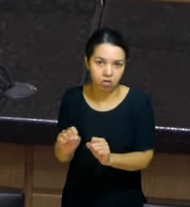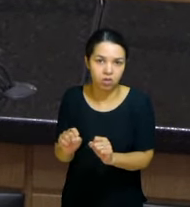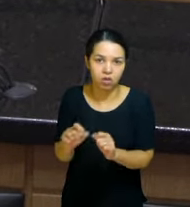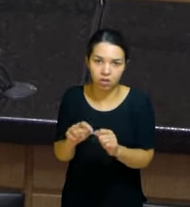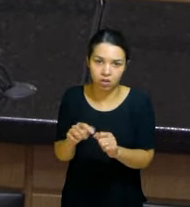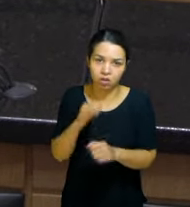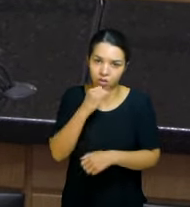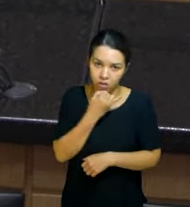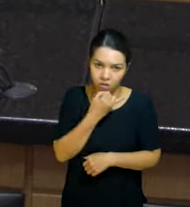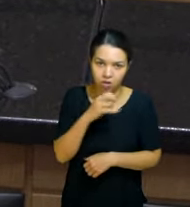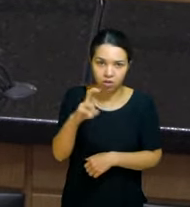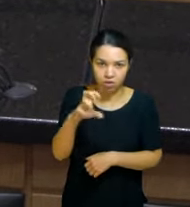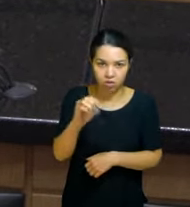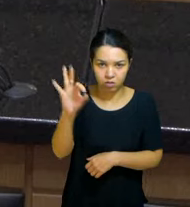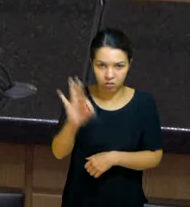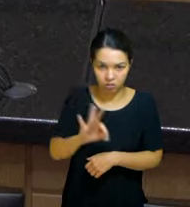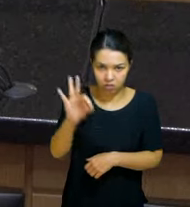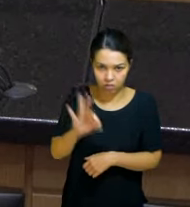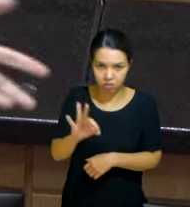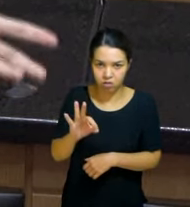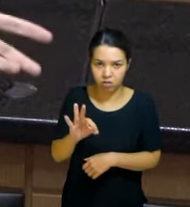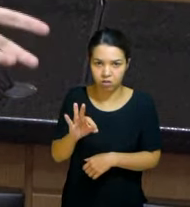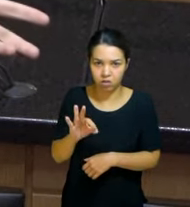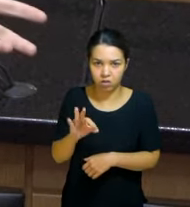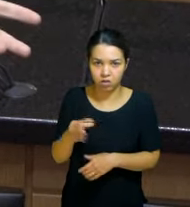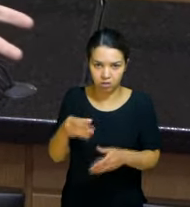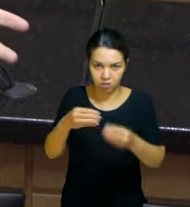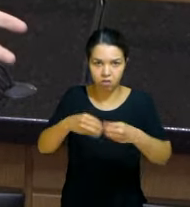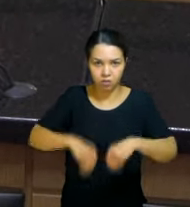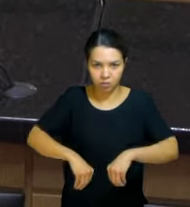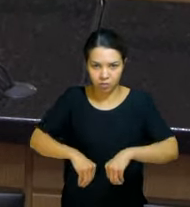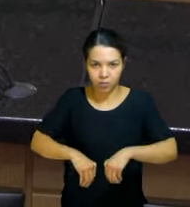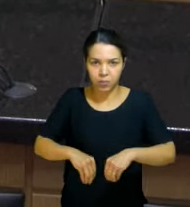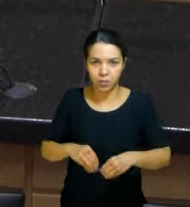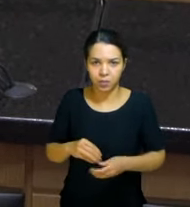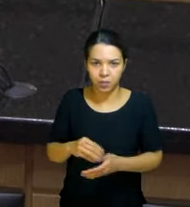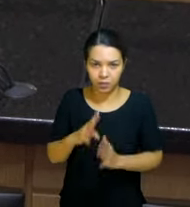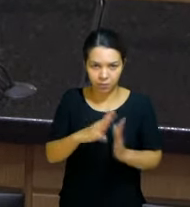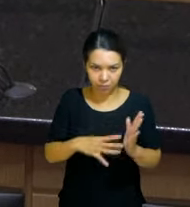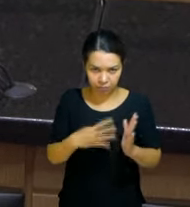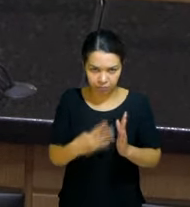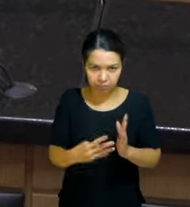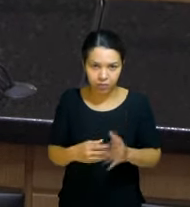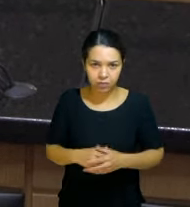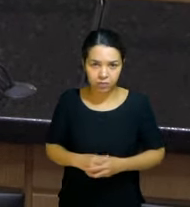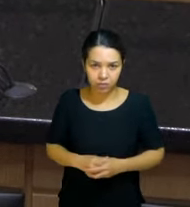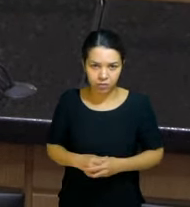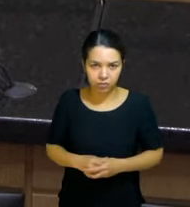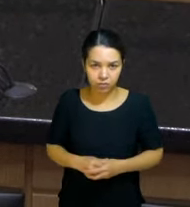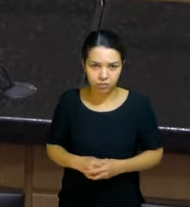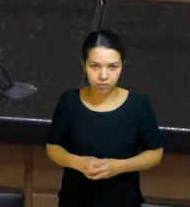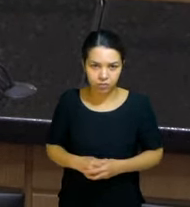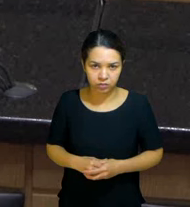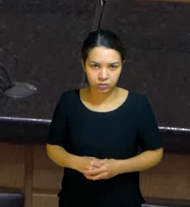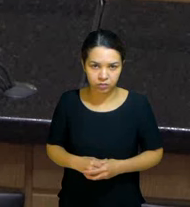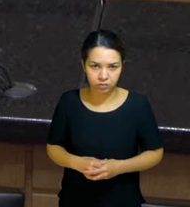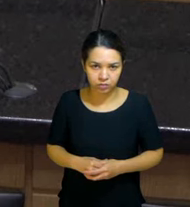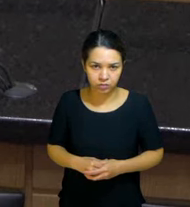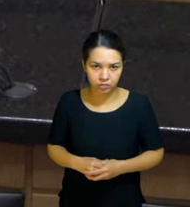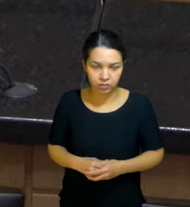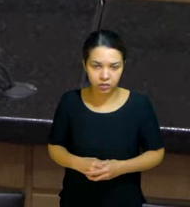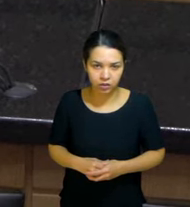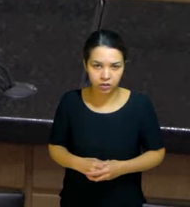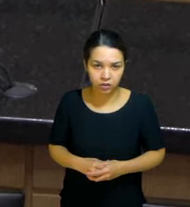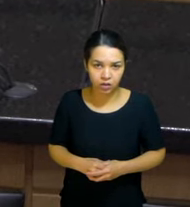infelizmente, 50% desses 850 serão prejudicados. Mais um minuto para encerrar. Um minuto, Fernando. Presidente,